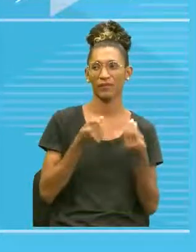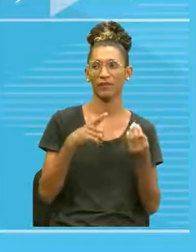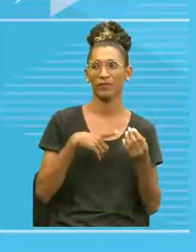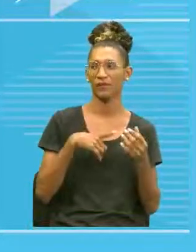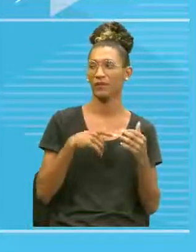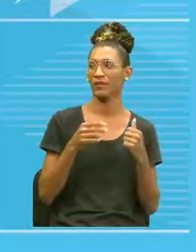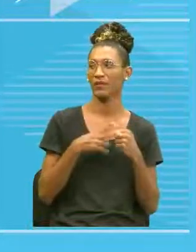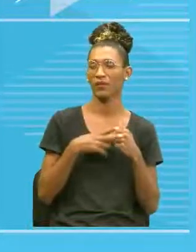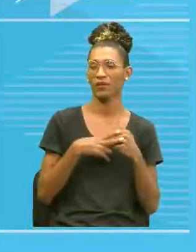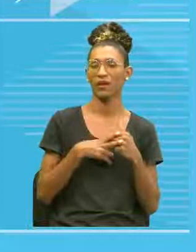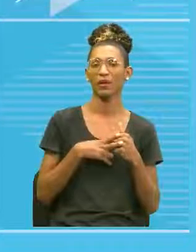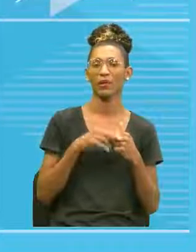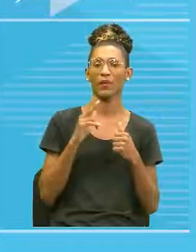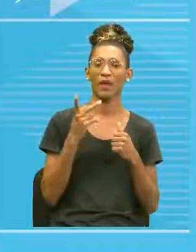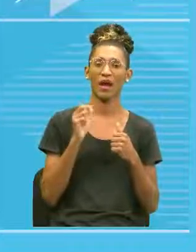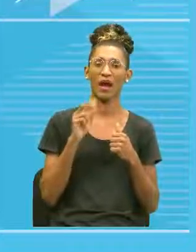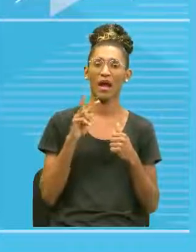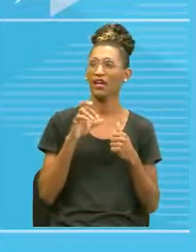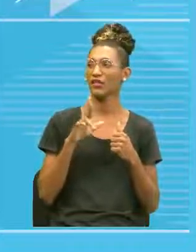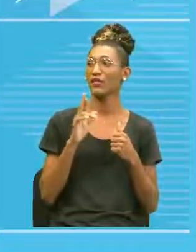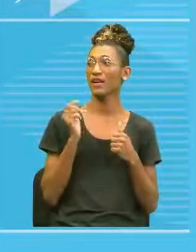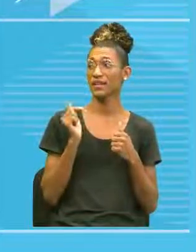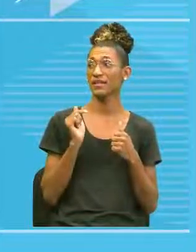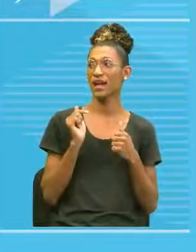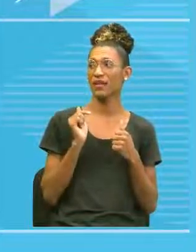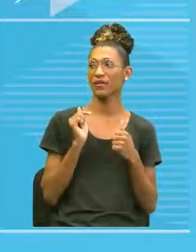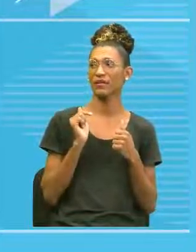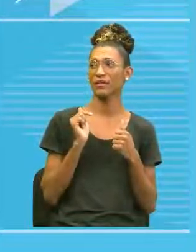haver isso sim é